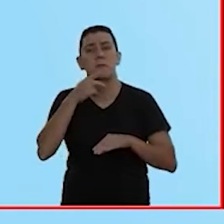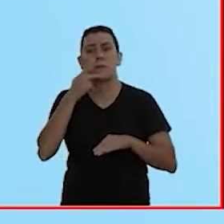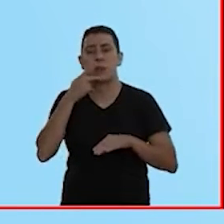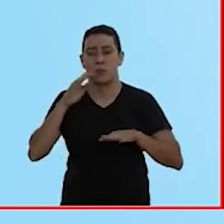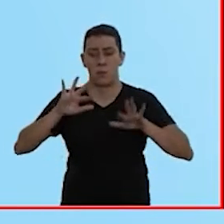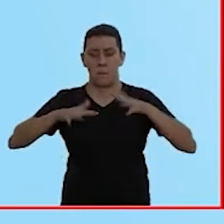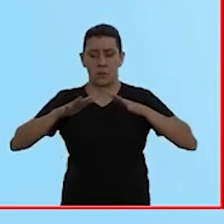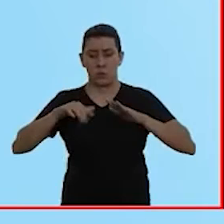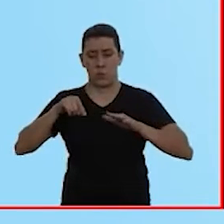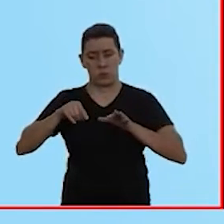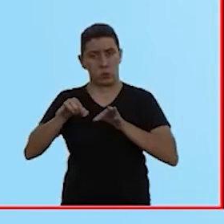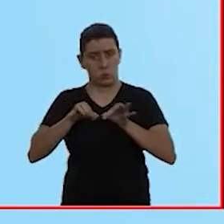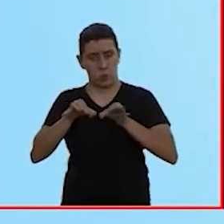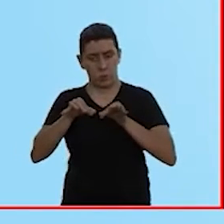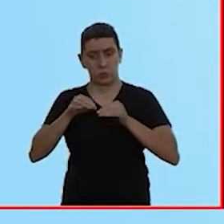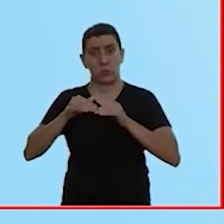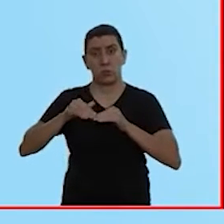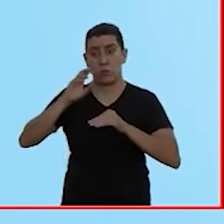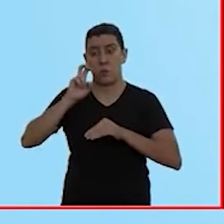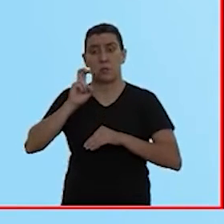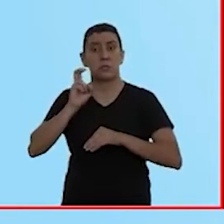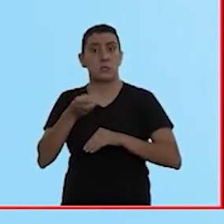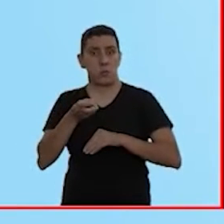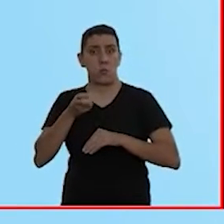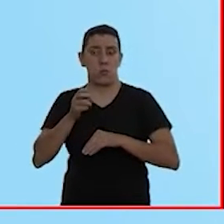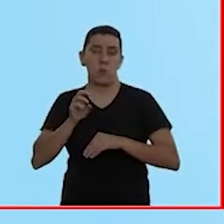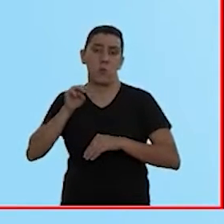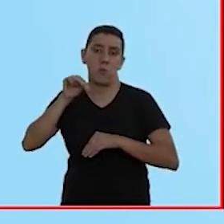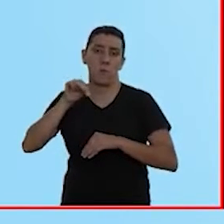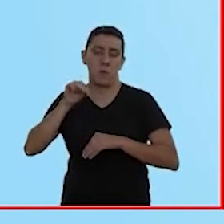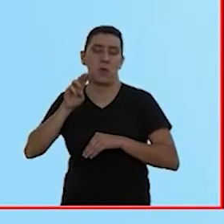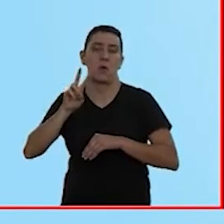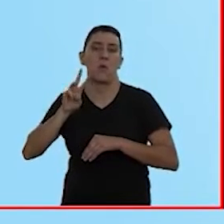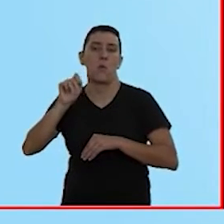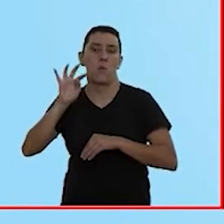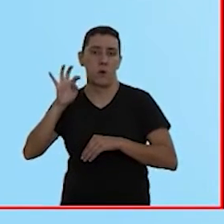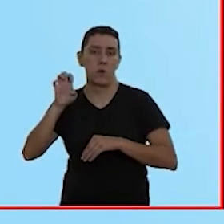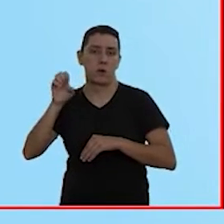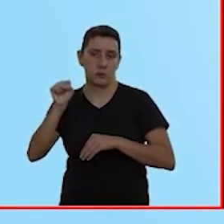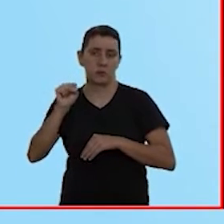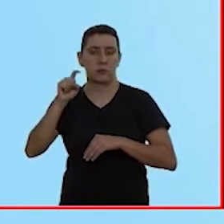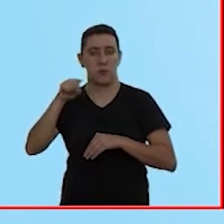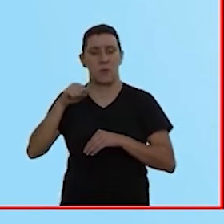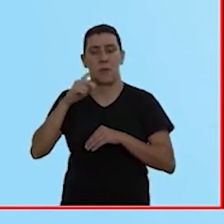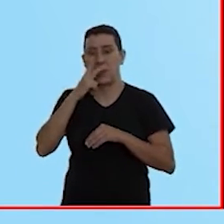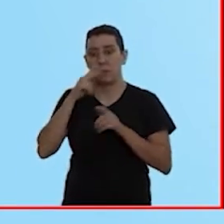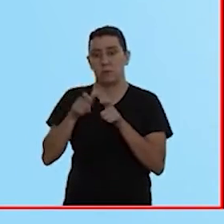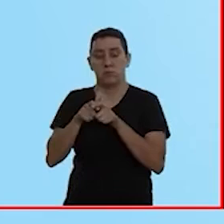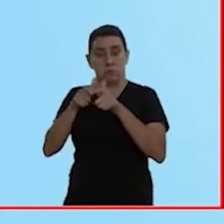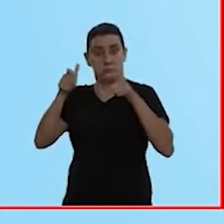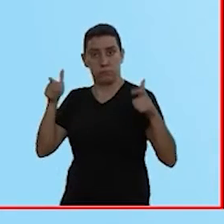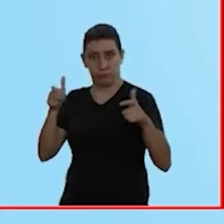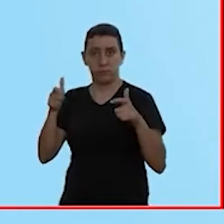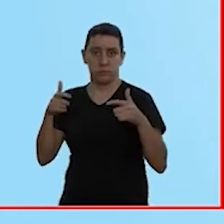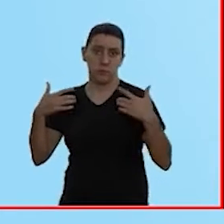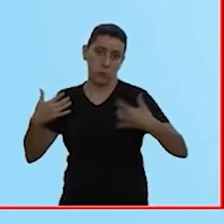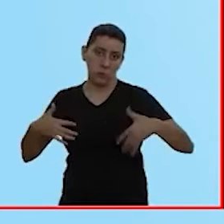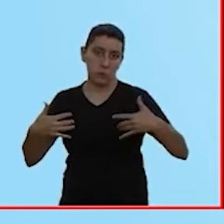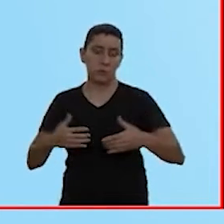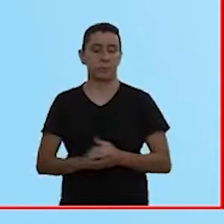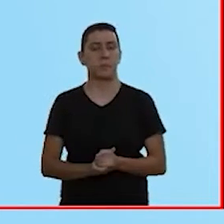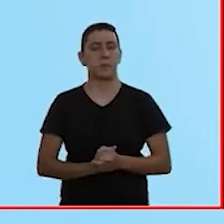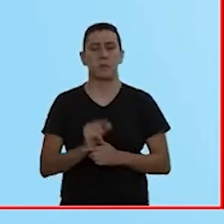5 megawatts é quando a gente fala aí eu te ligo que a gente fala em plantas de grande porte né então recentemente